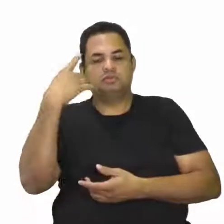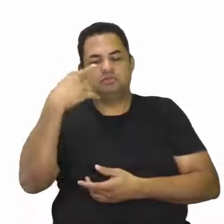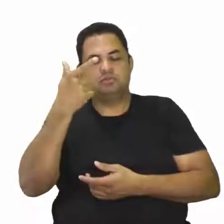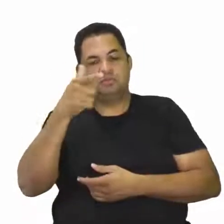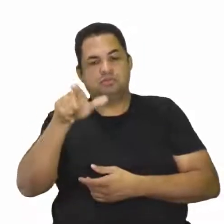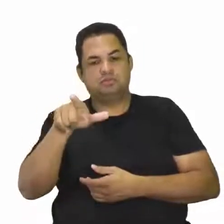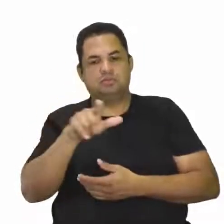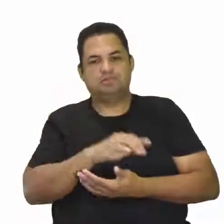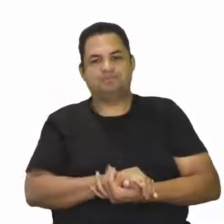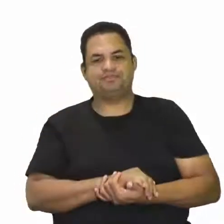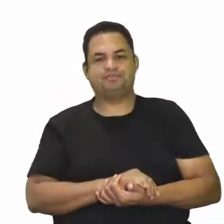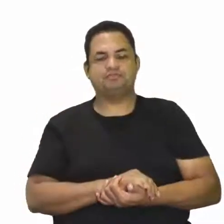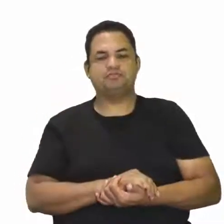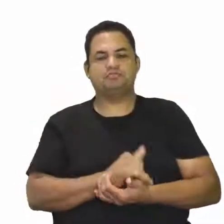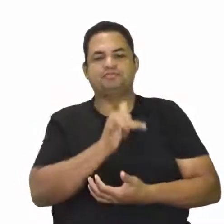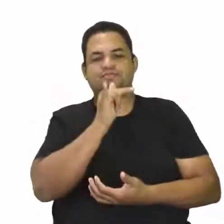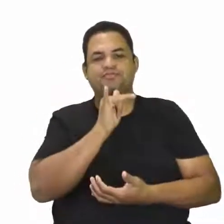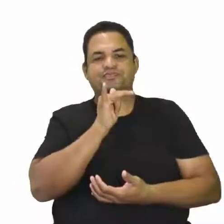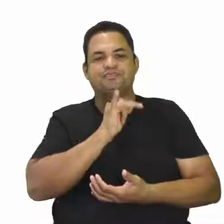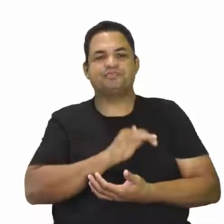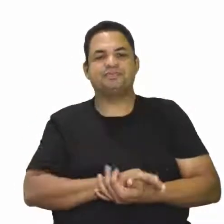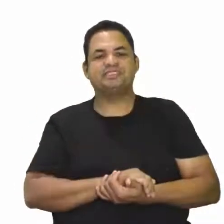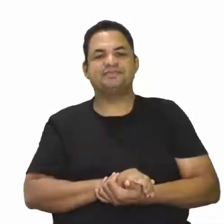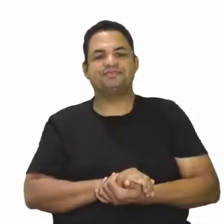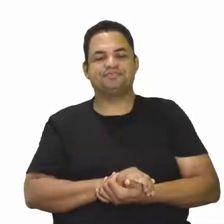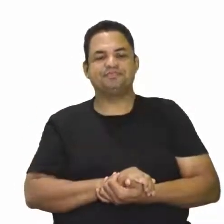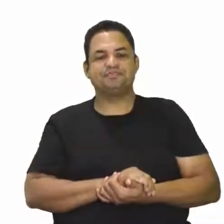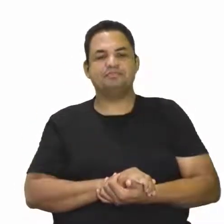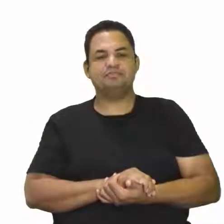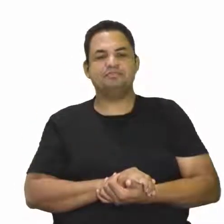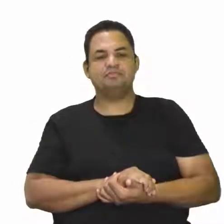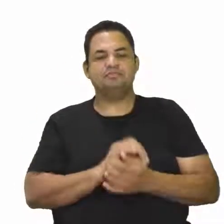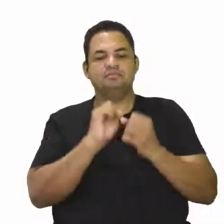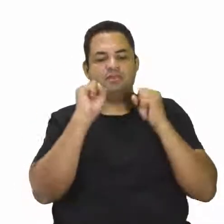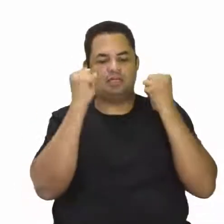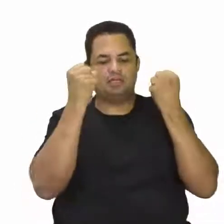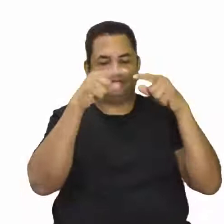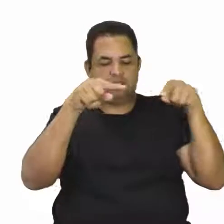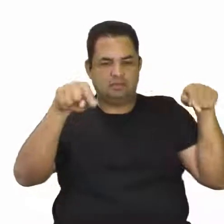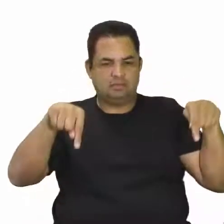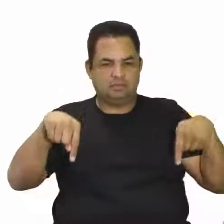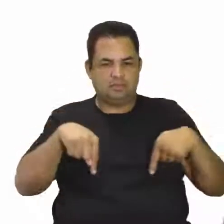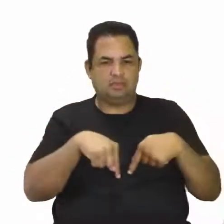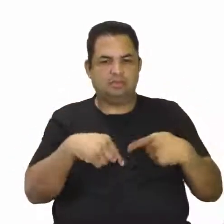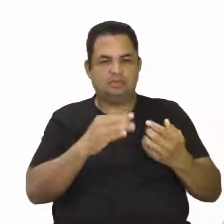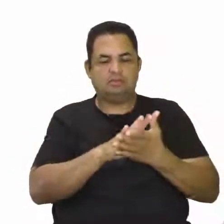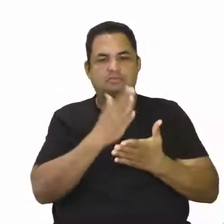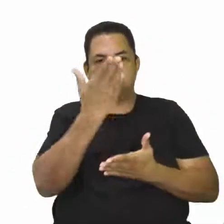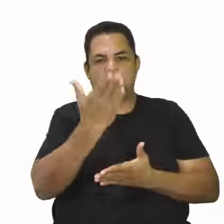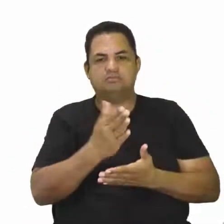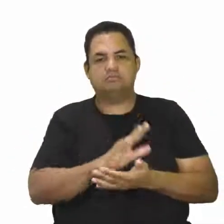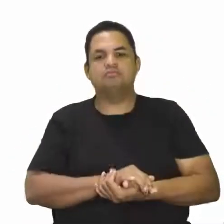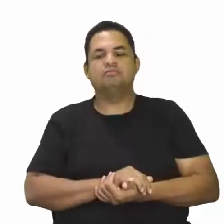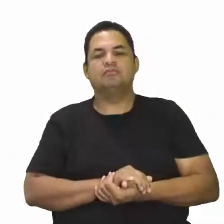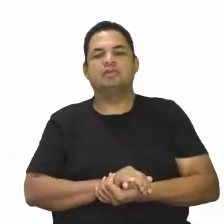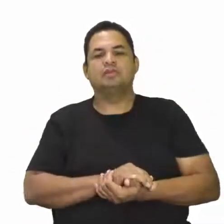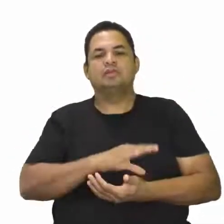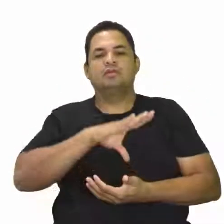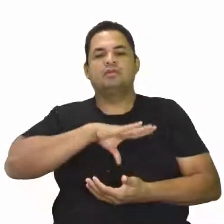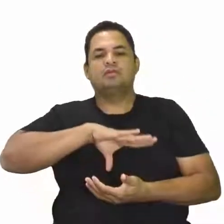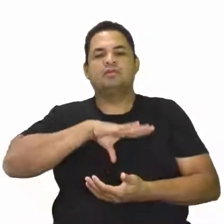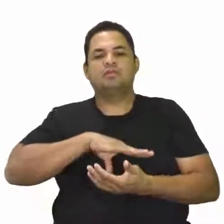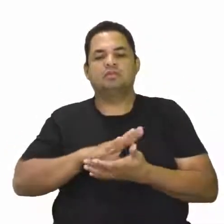é outra. Por exemplo, academia. E academia, Olha a mudança, em português Nós é